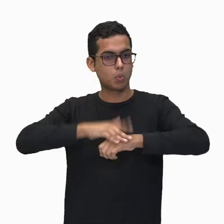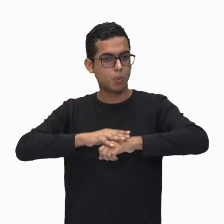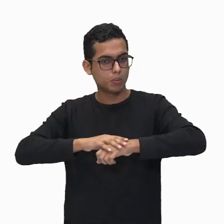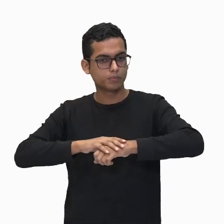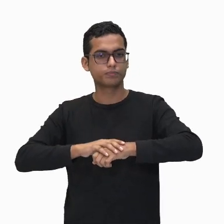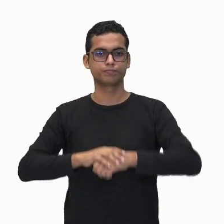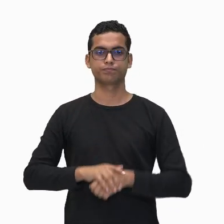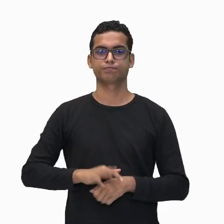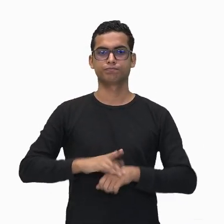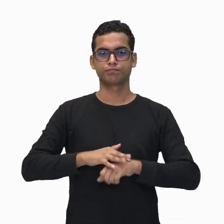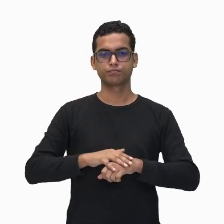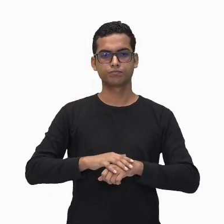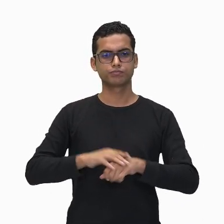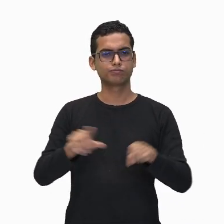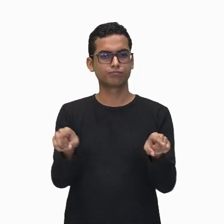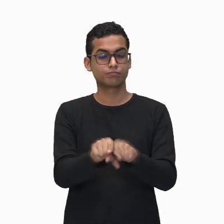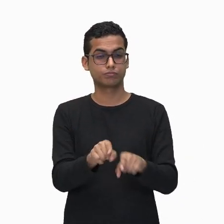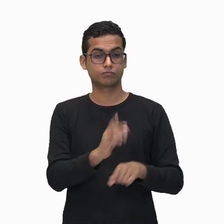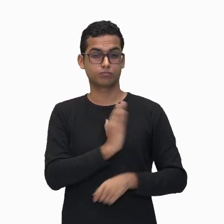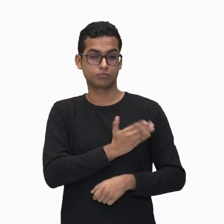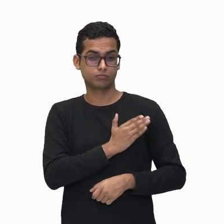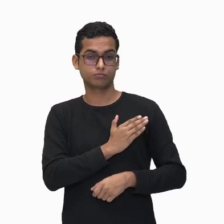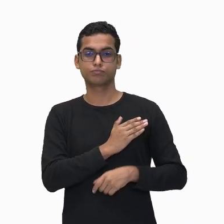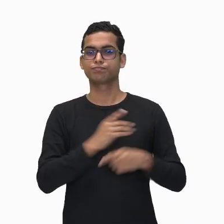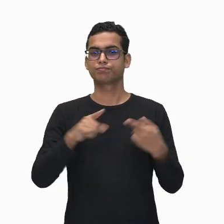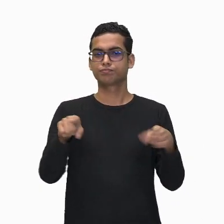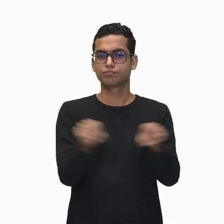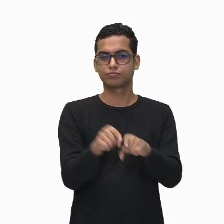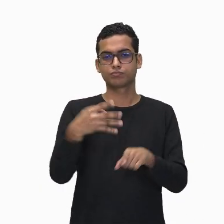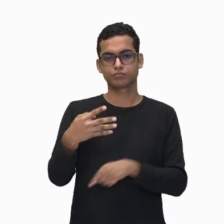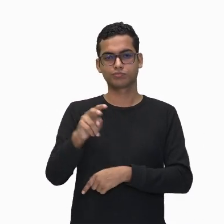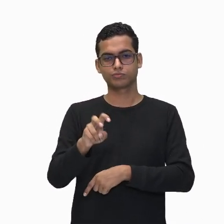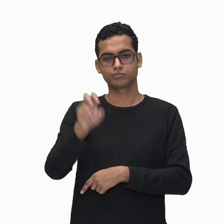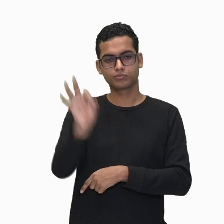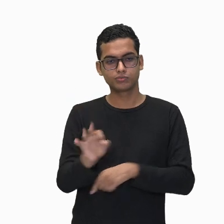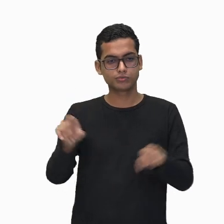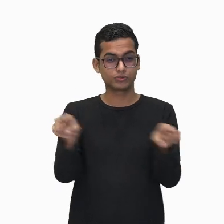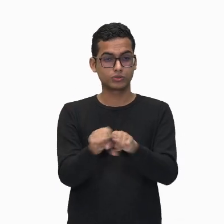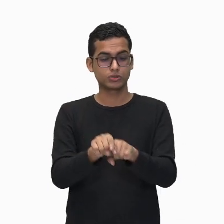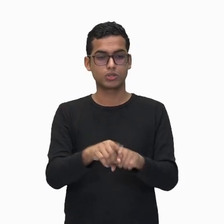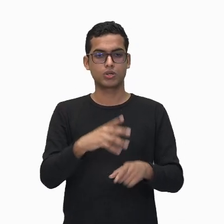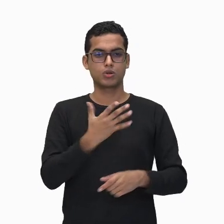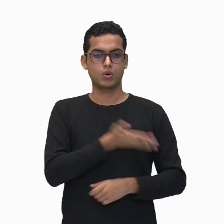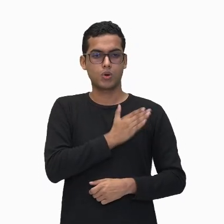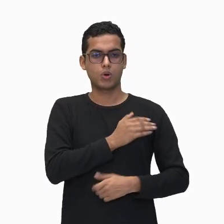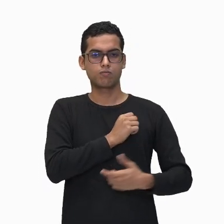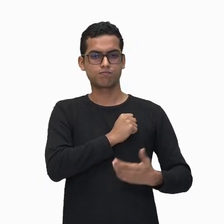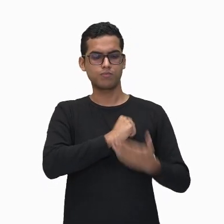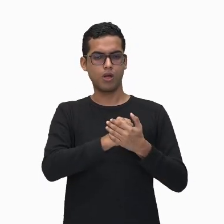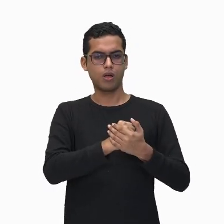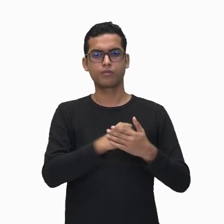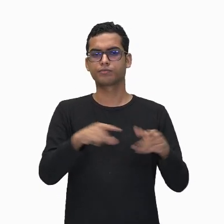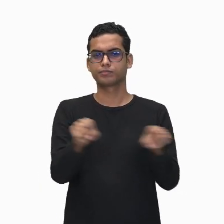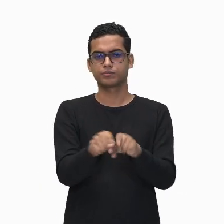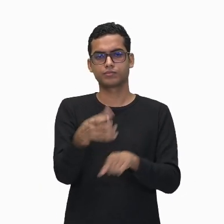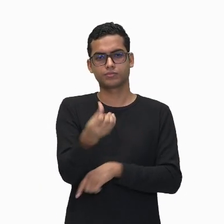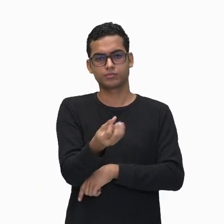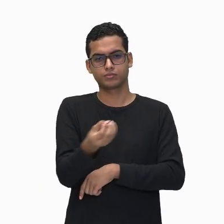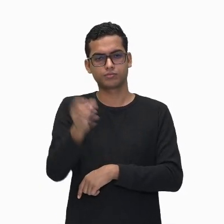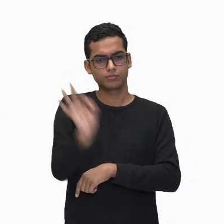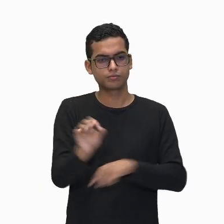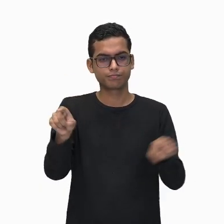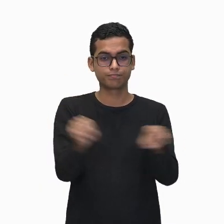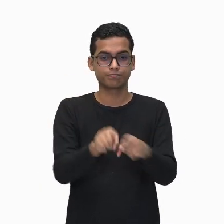45%, infarto agudo do miocárdio em 60%, hipertensão arterial em